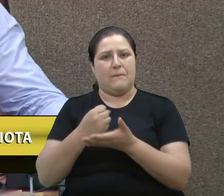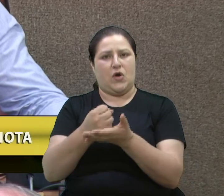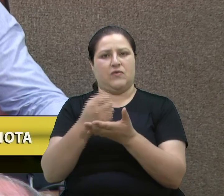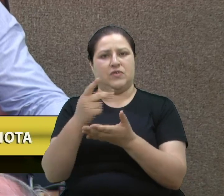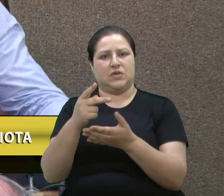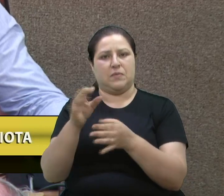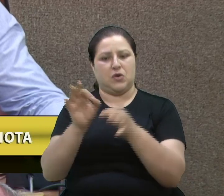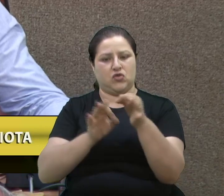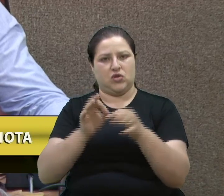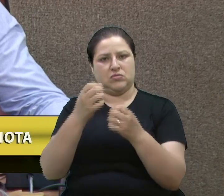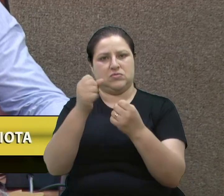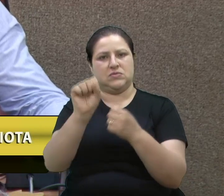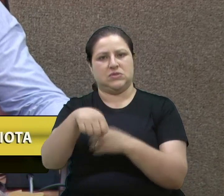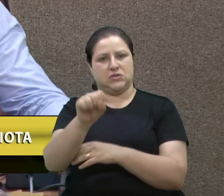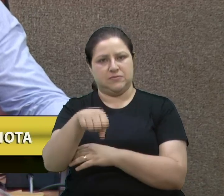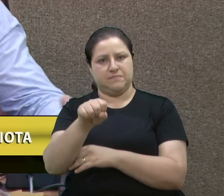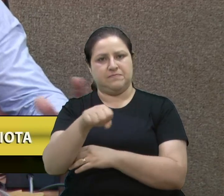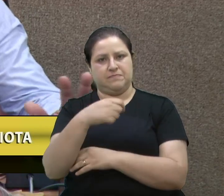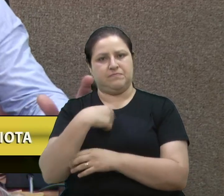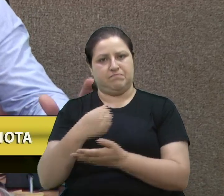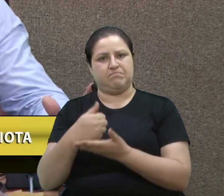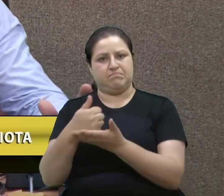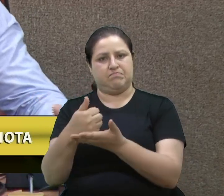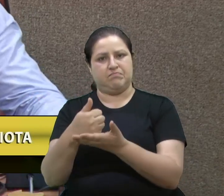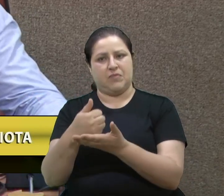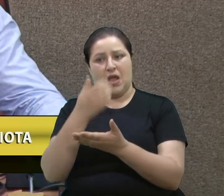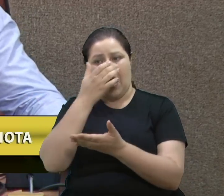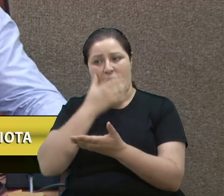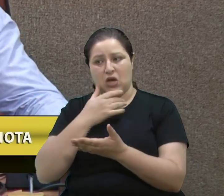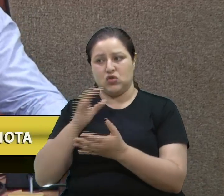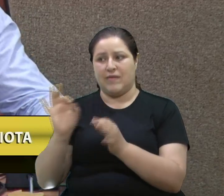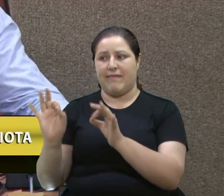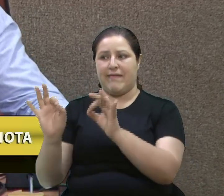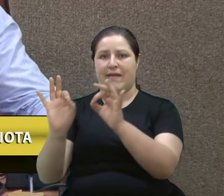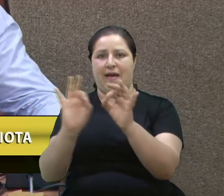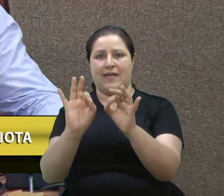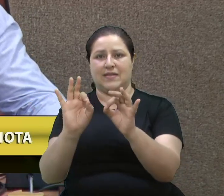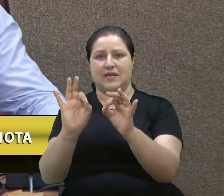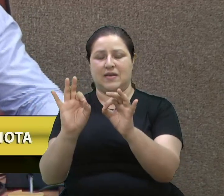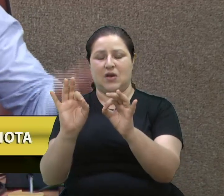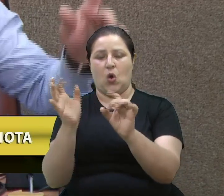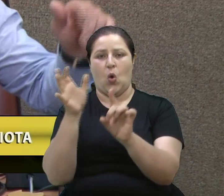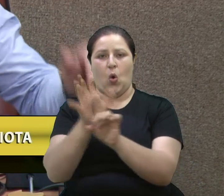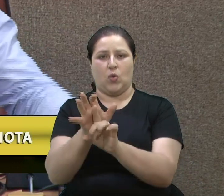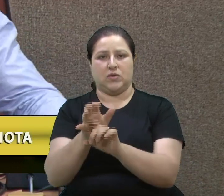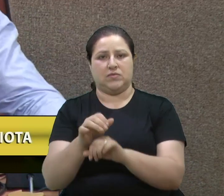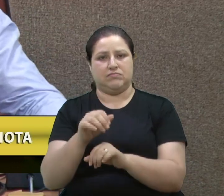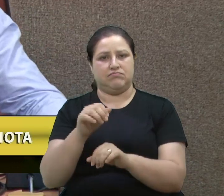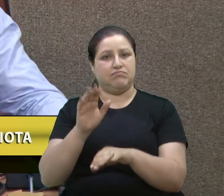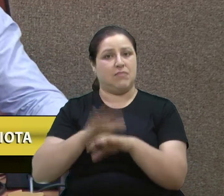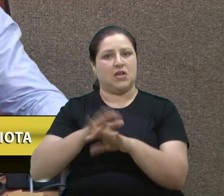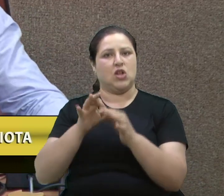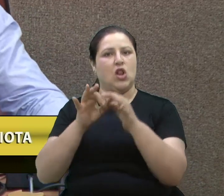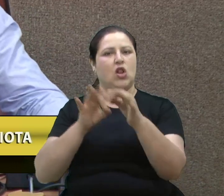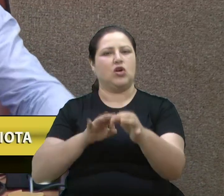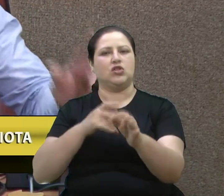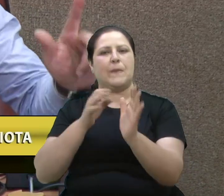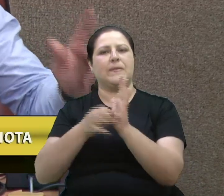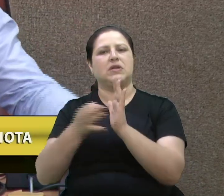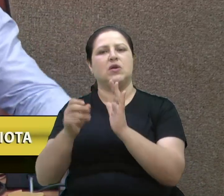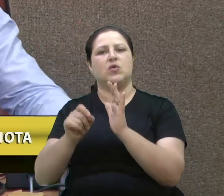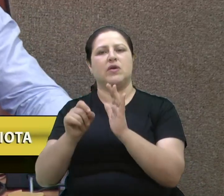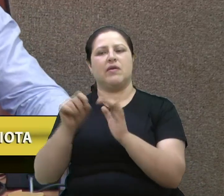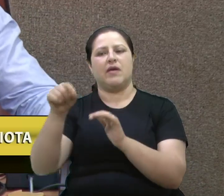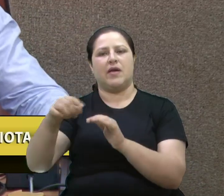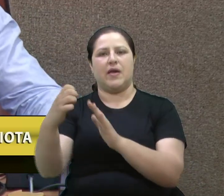projeto aí, com certeza. E acho que não vai ter ninguém aqui que vai ser contra. E vou mais longe. O primo